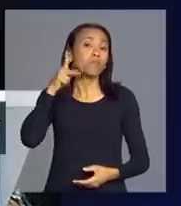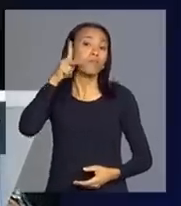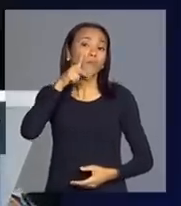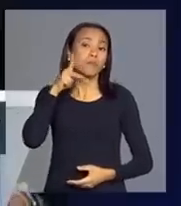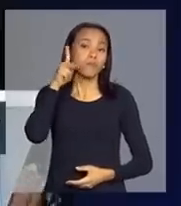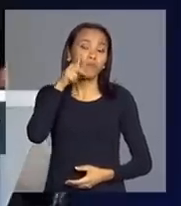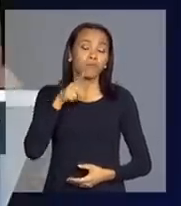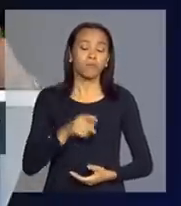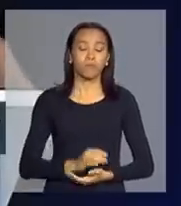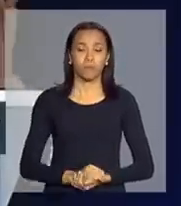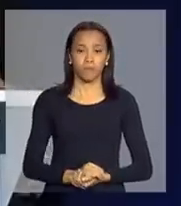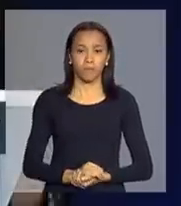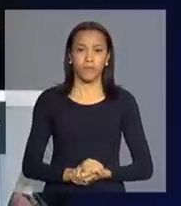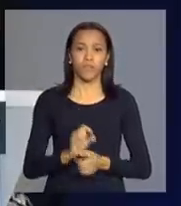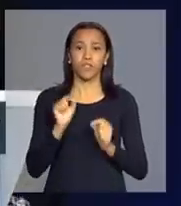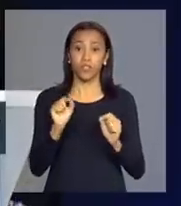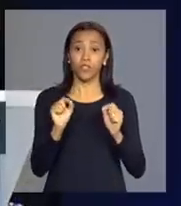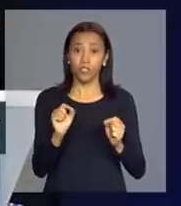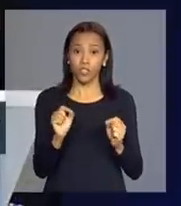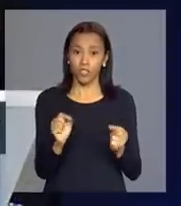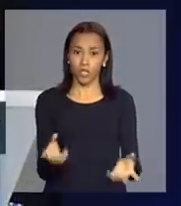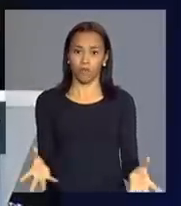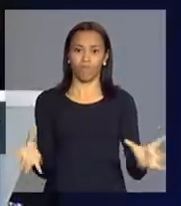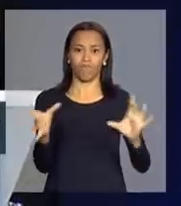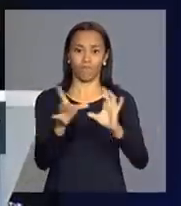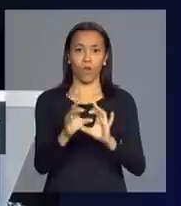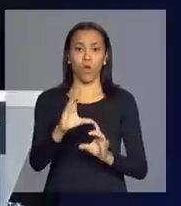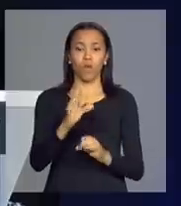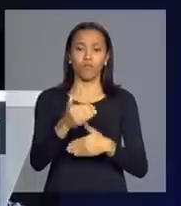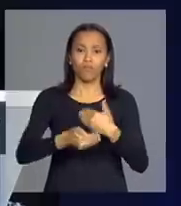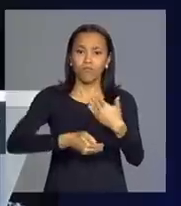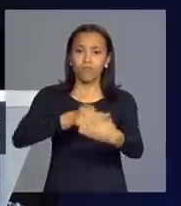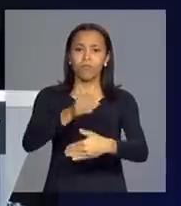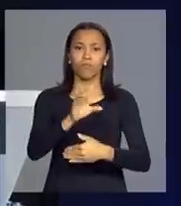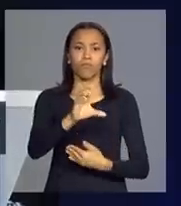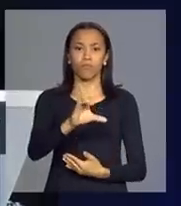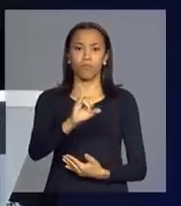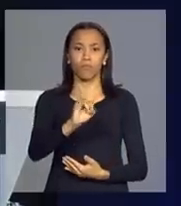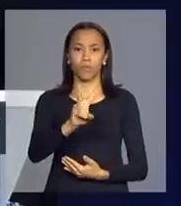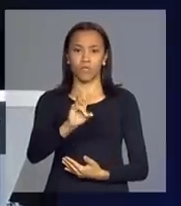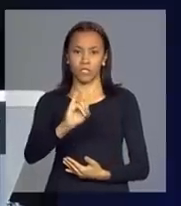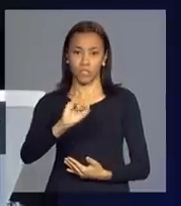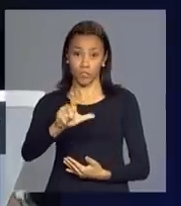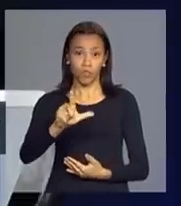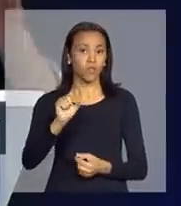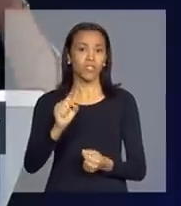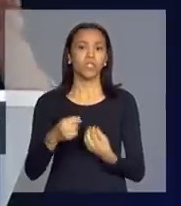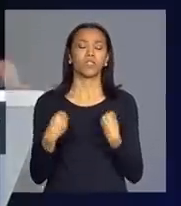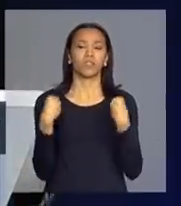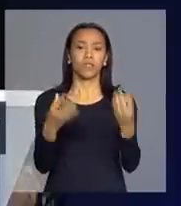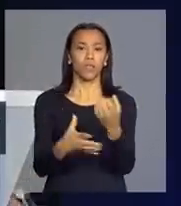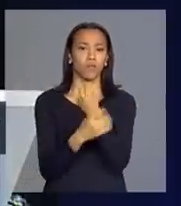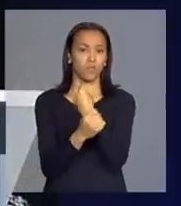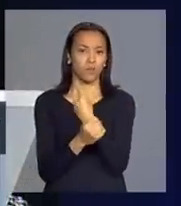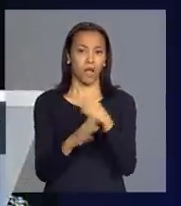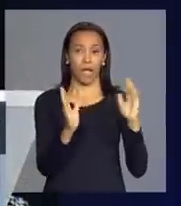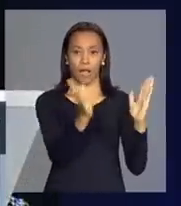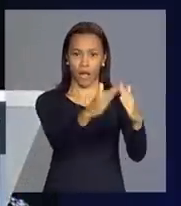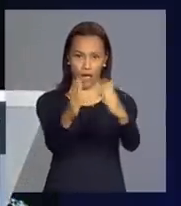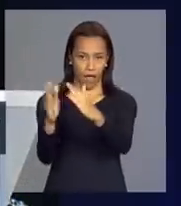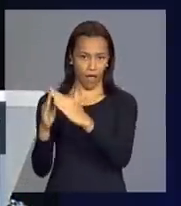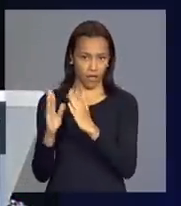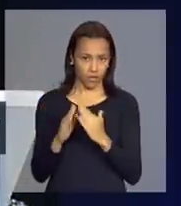de construção civil voltada para a garantia de casas populares